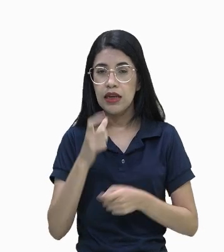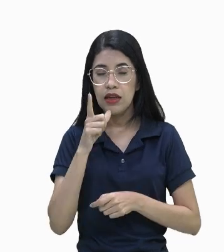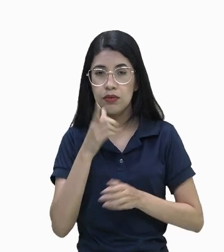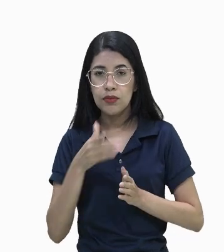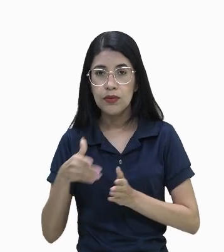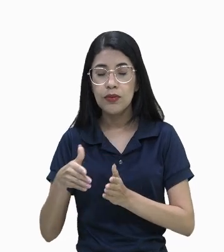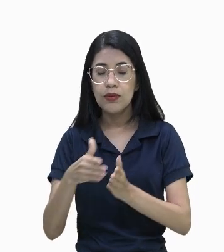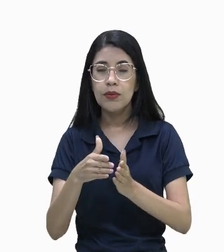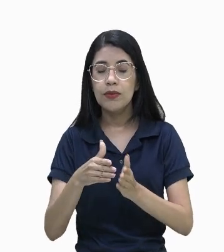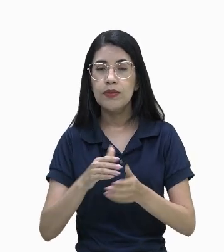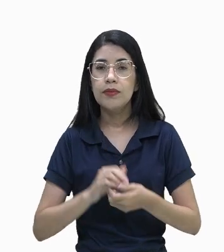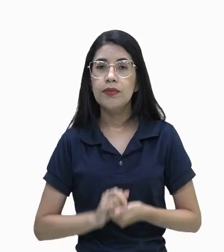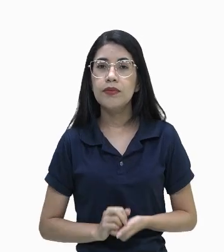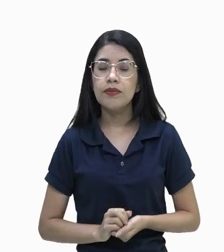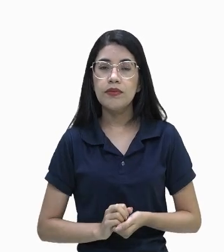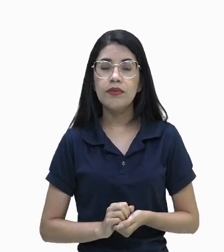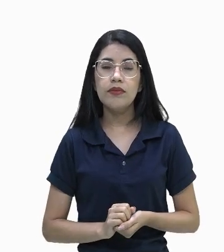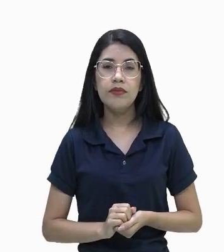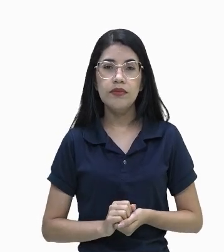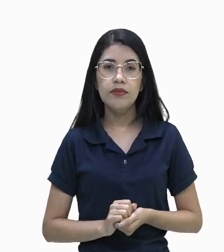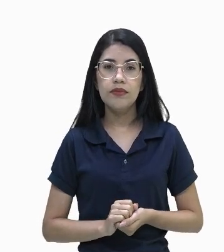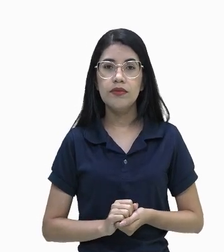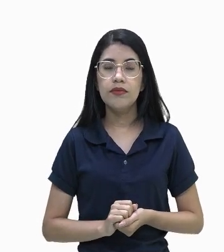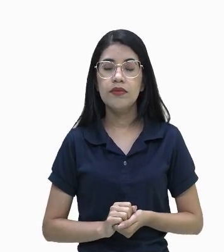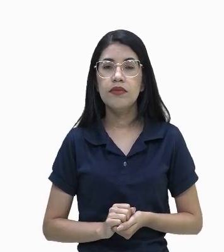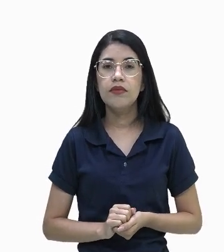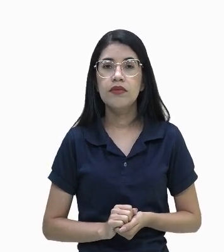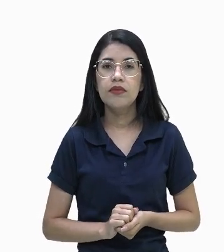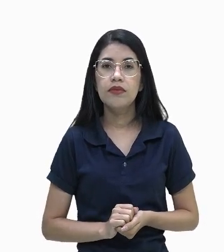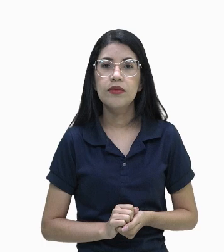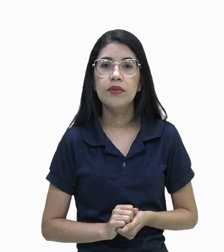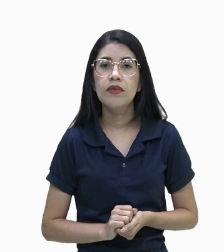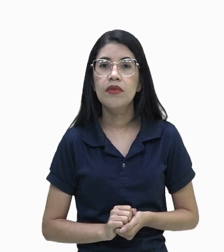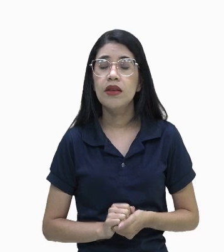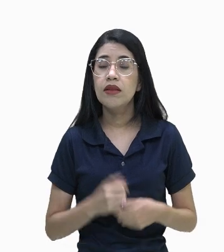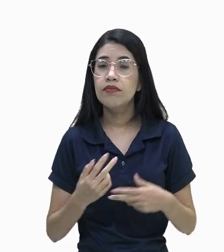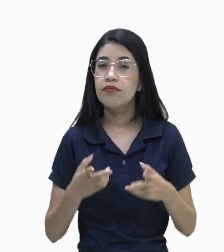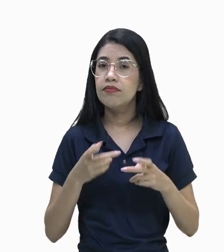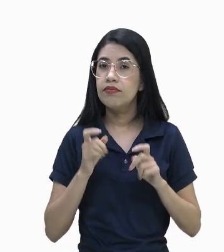registrados tanto em 2023 como em 2024. Então,